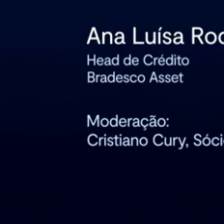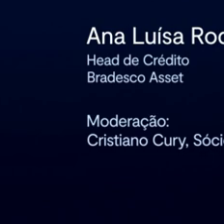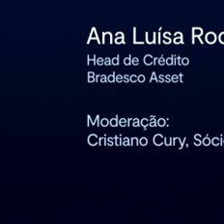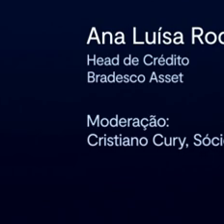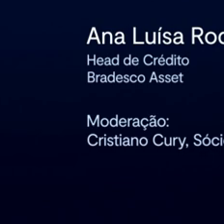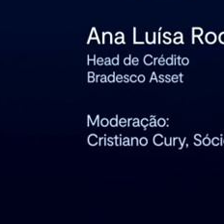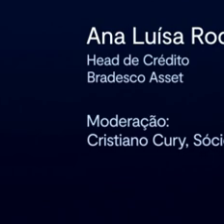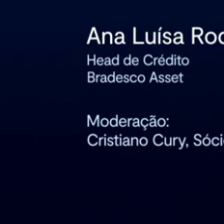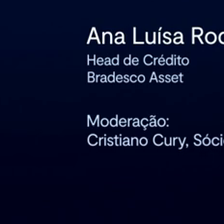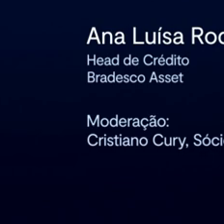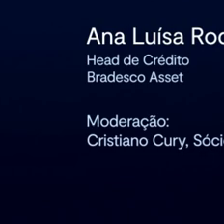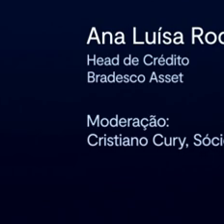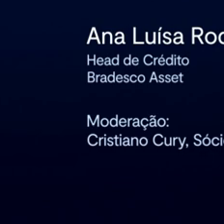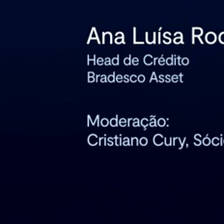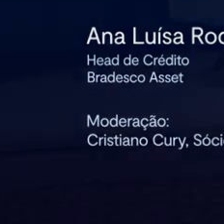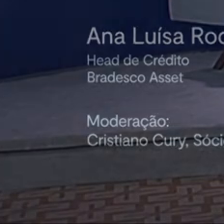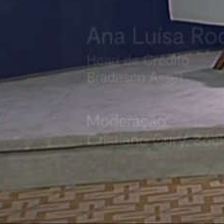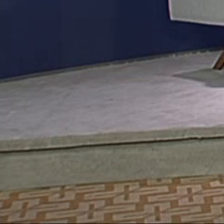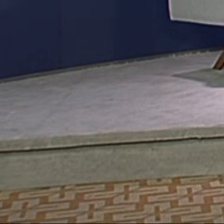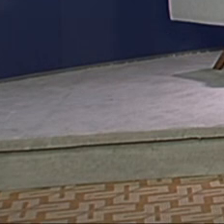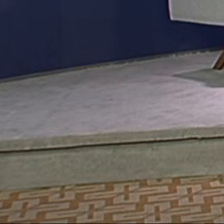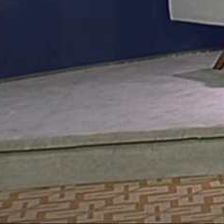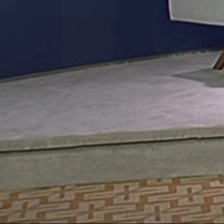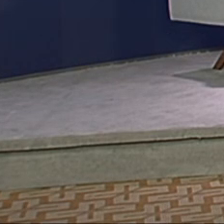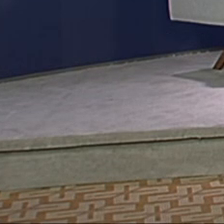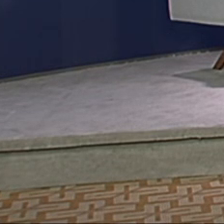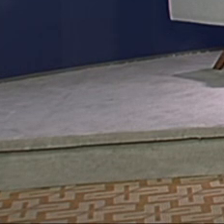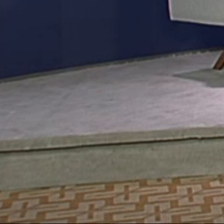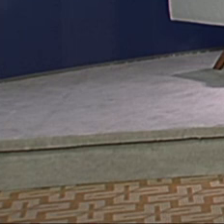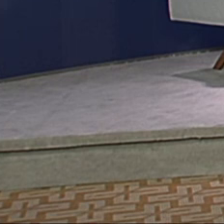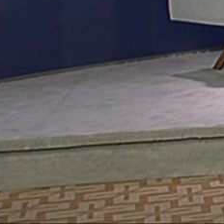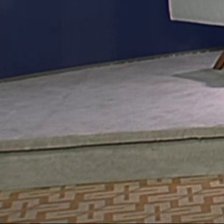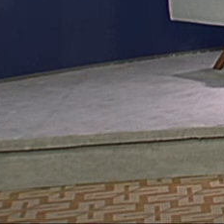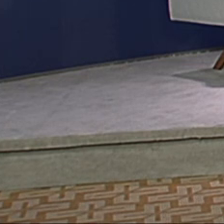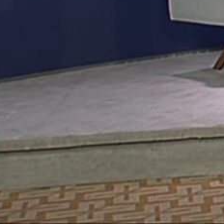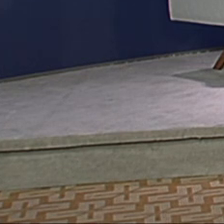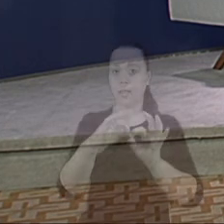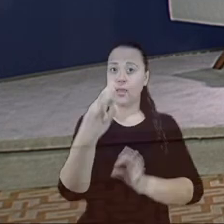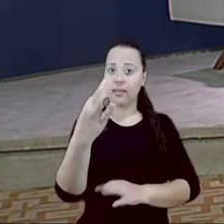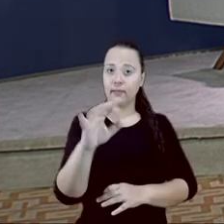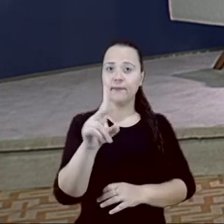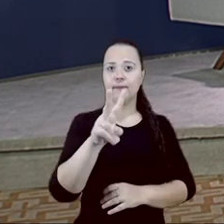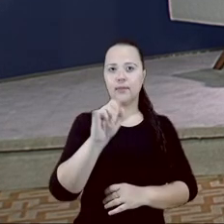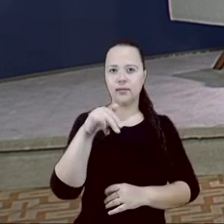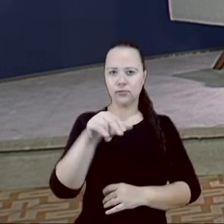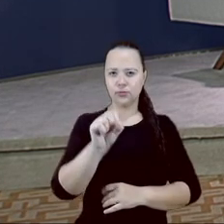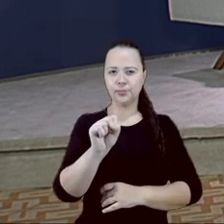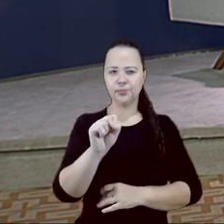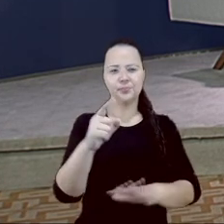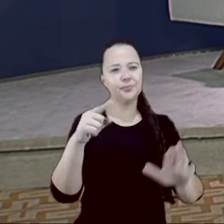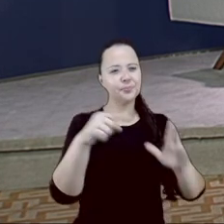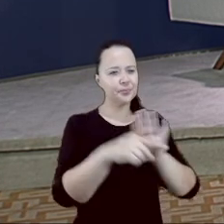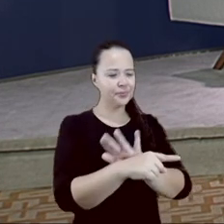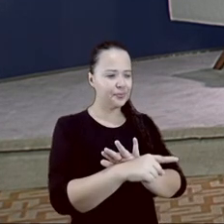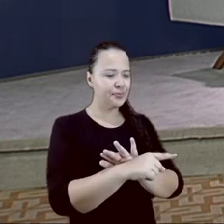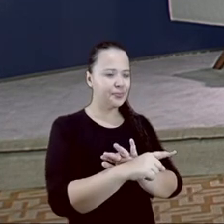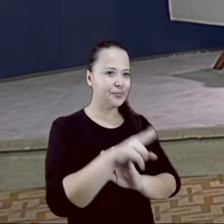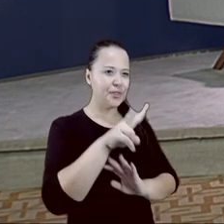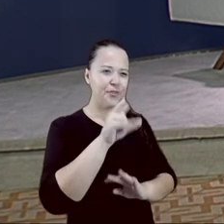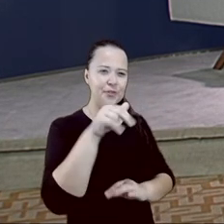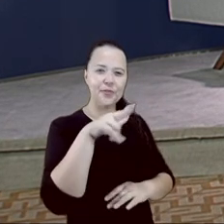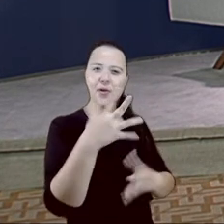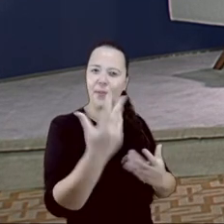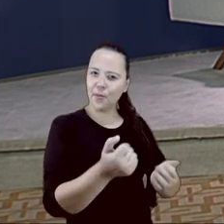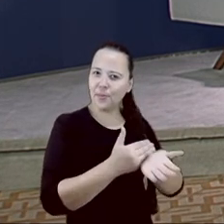Pierre cotg só sujeitou da de crédito Davi já vamos começar com tema